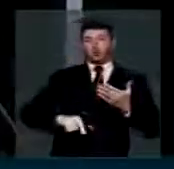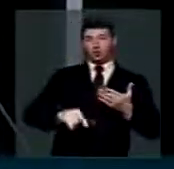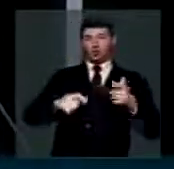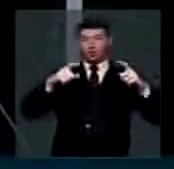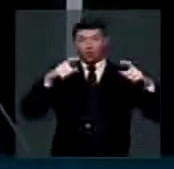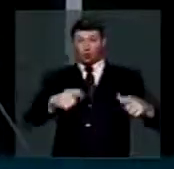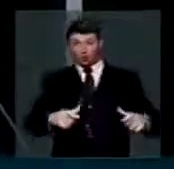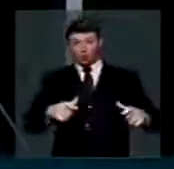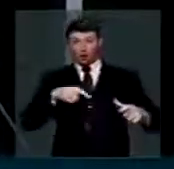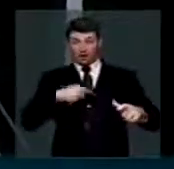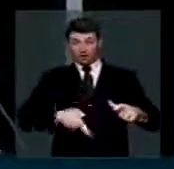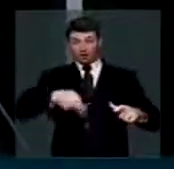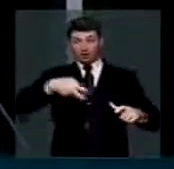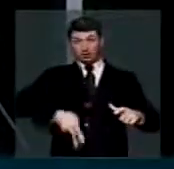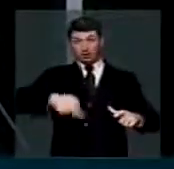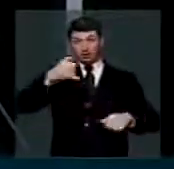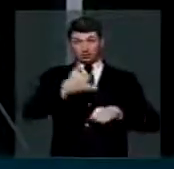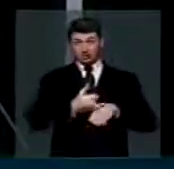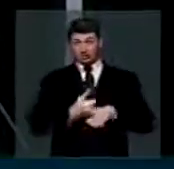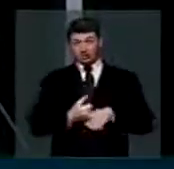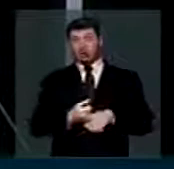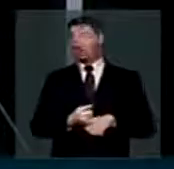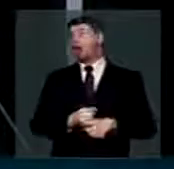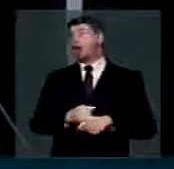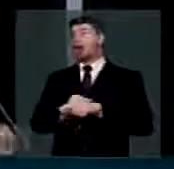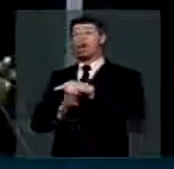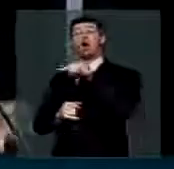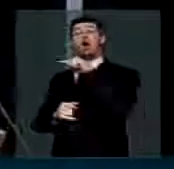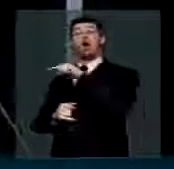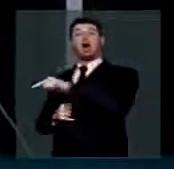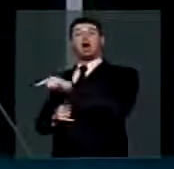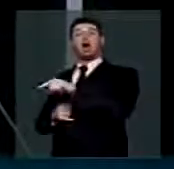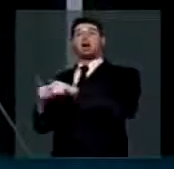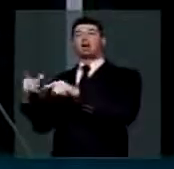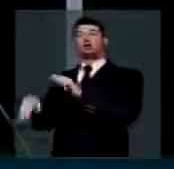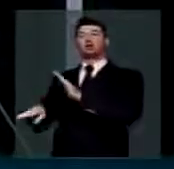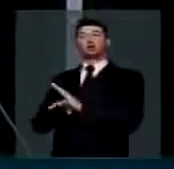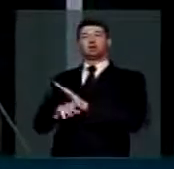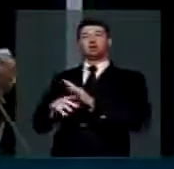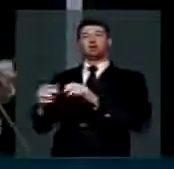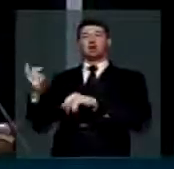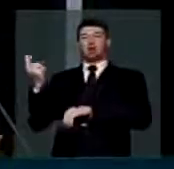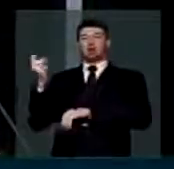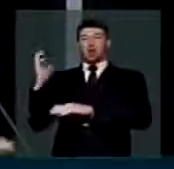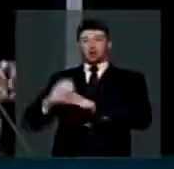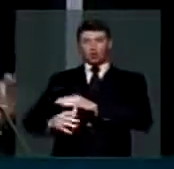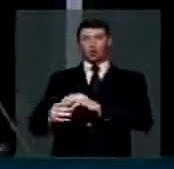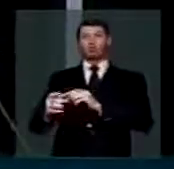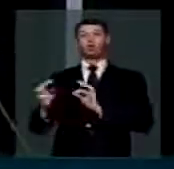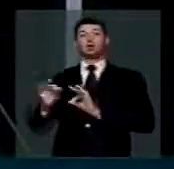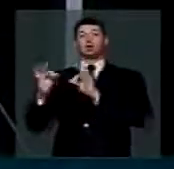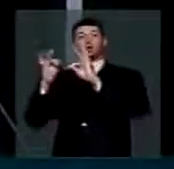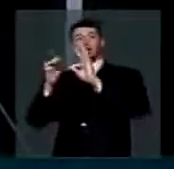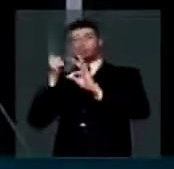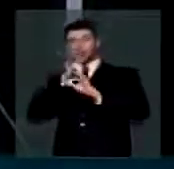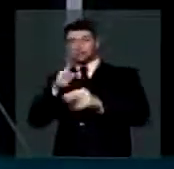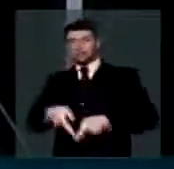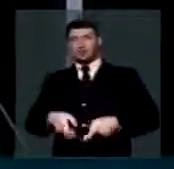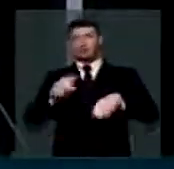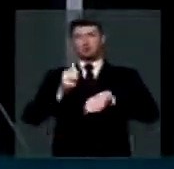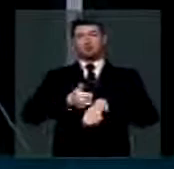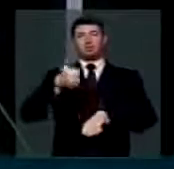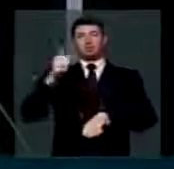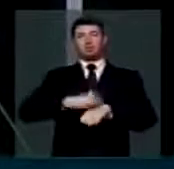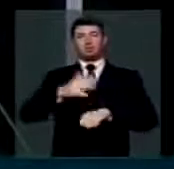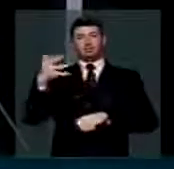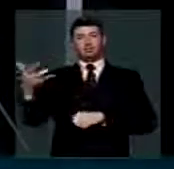mina, e a empresa entrava com os recursos, com tecnologia, para explorar melhor e de forma